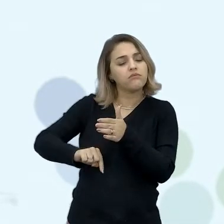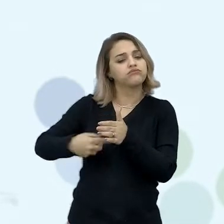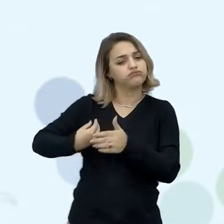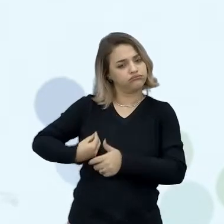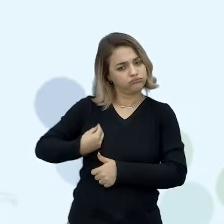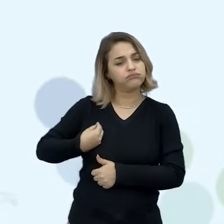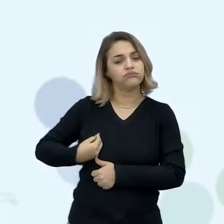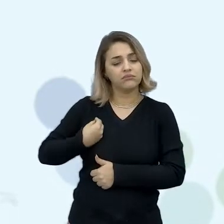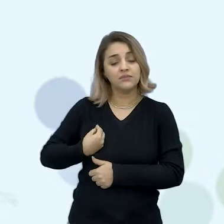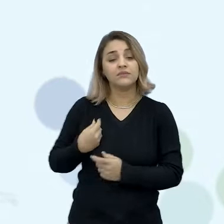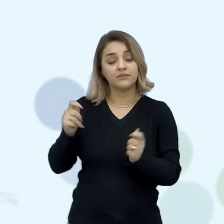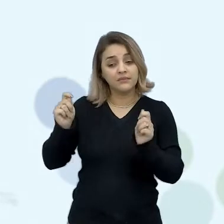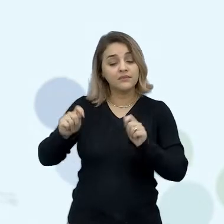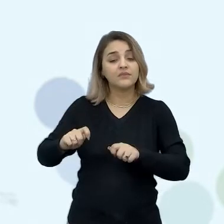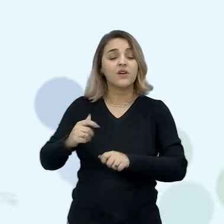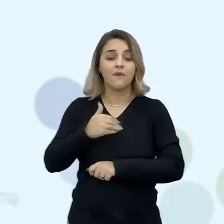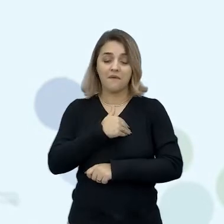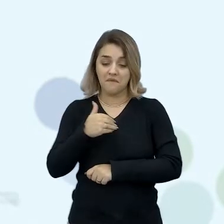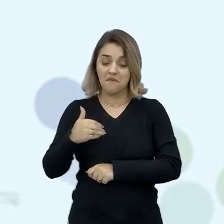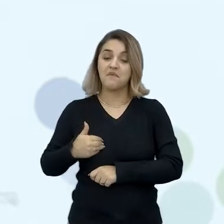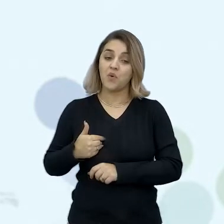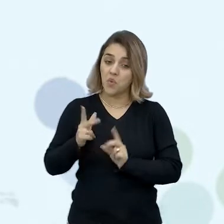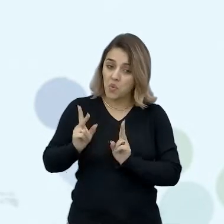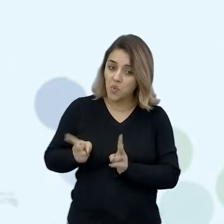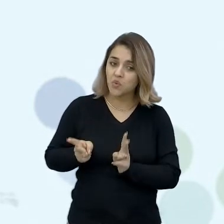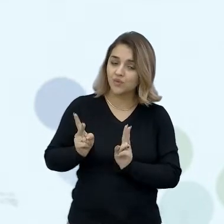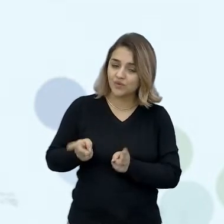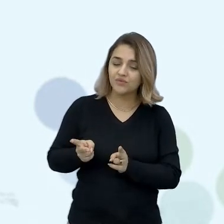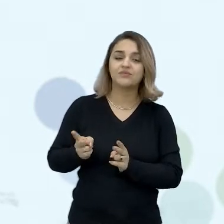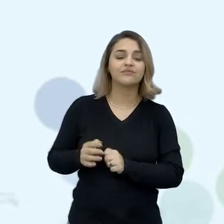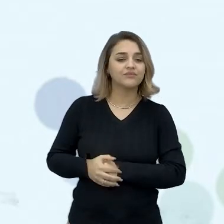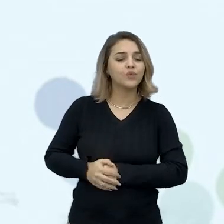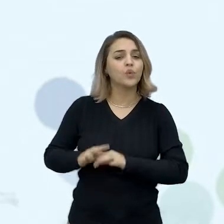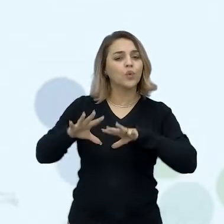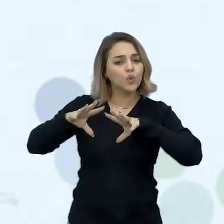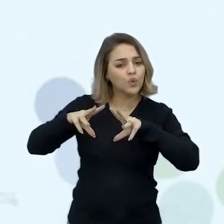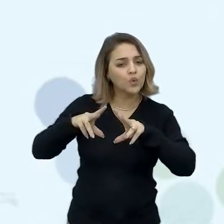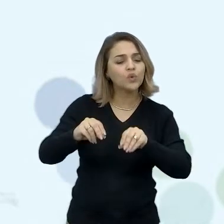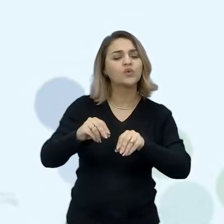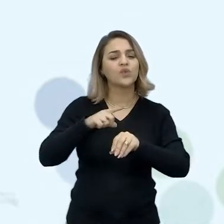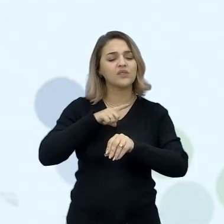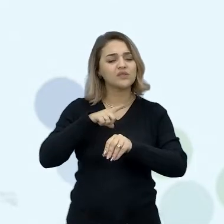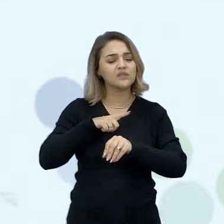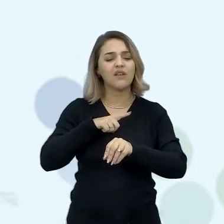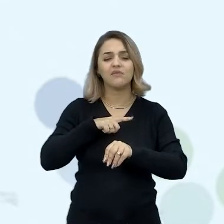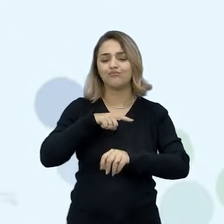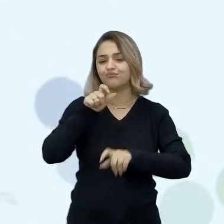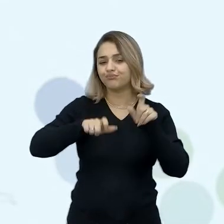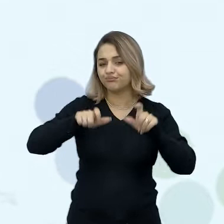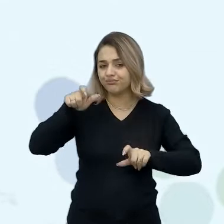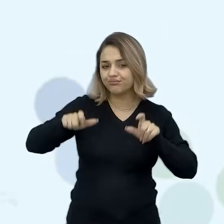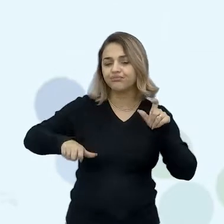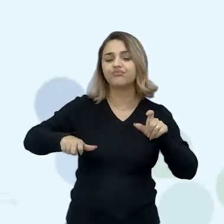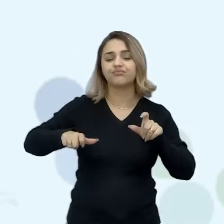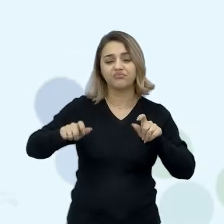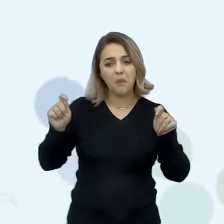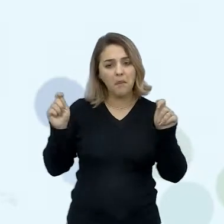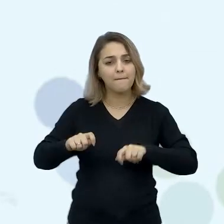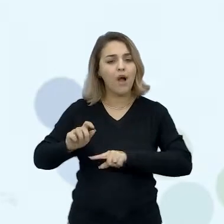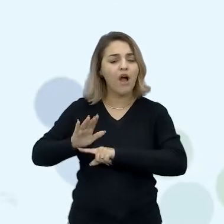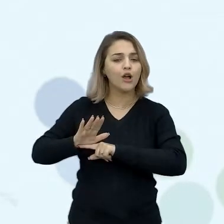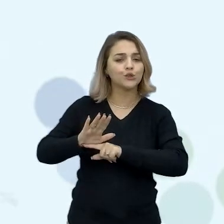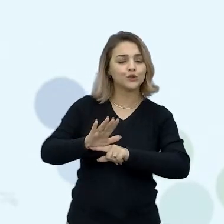faz com que permaneçam saudáveis e férteis. Todo mundo de criaturas no solo alimenta e protege